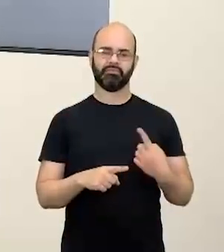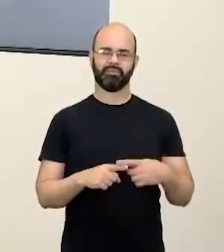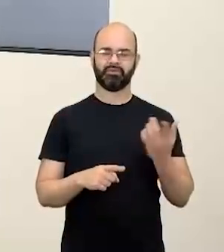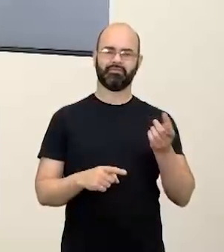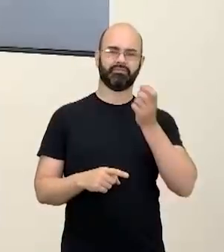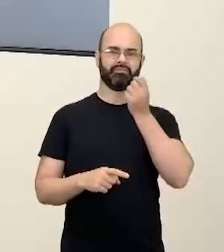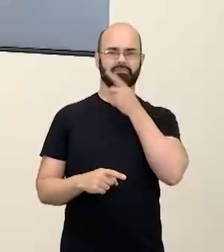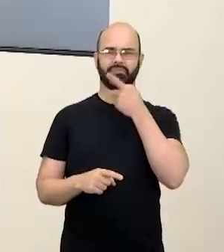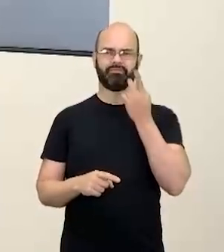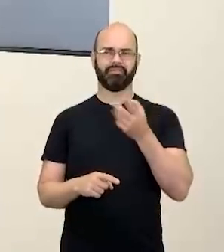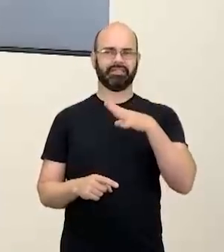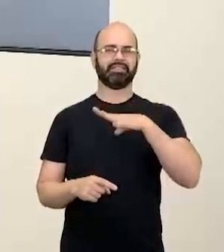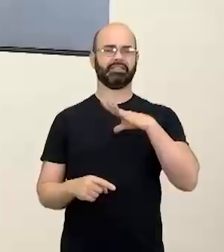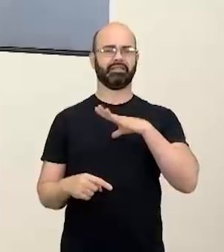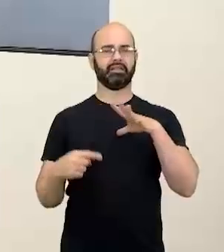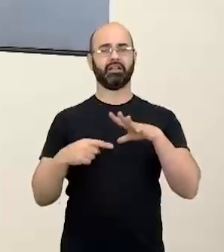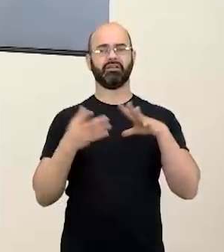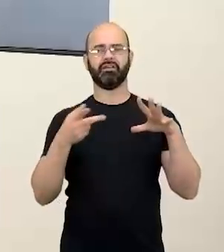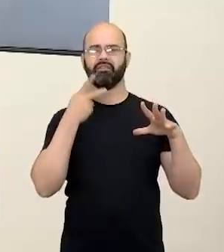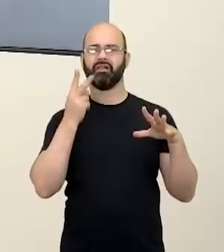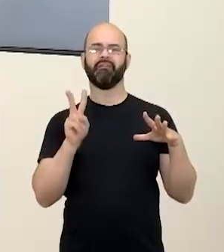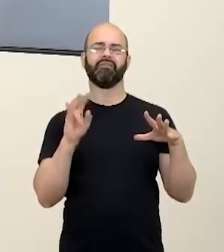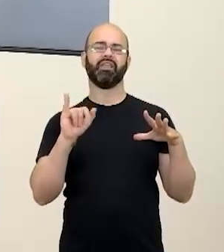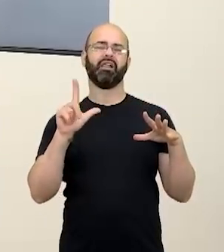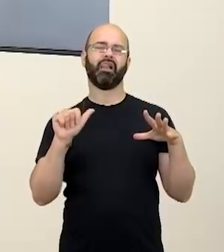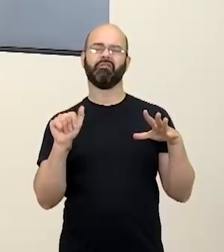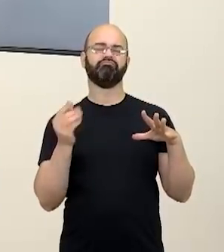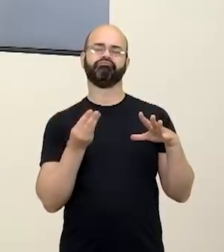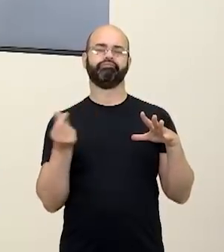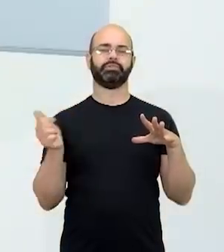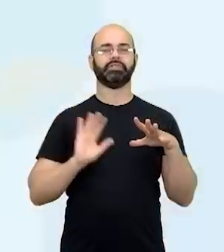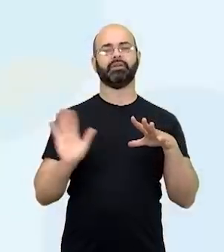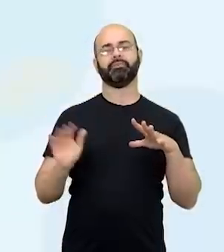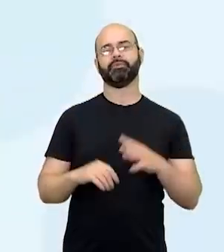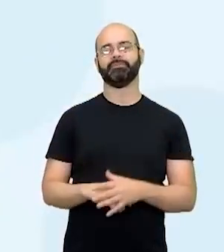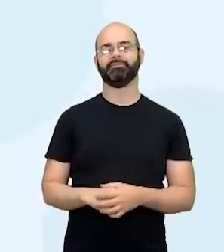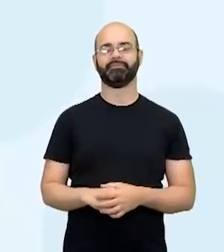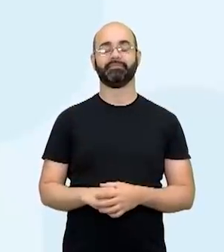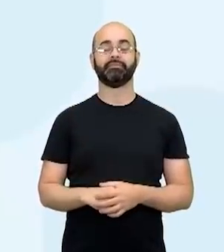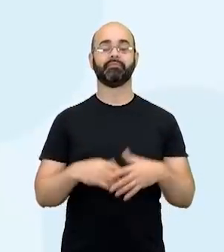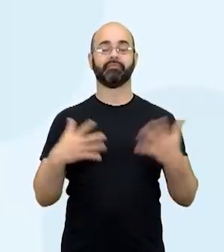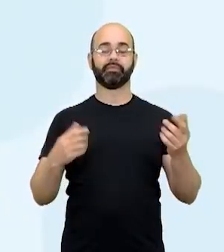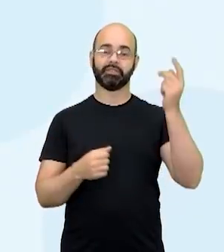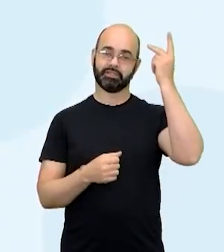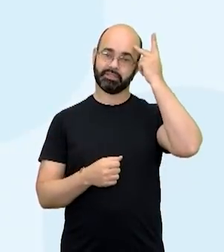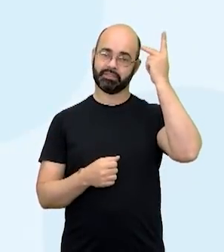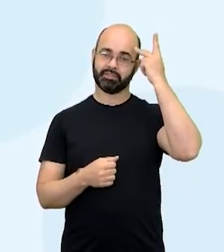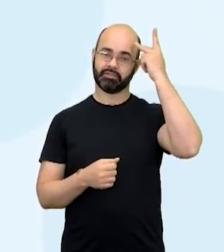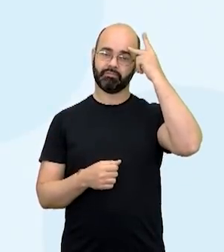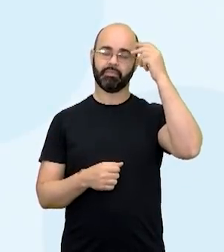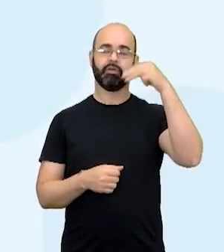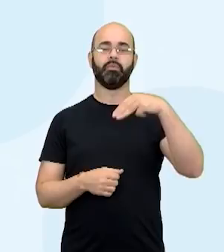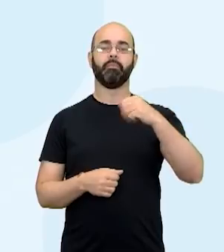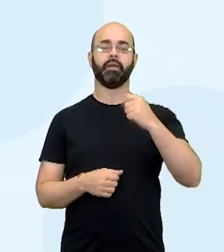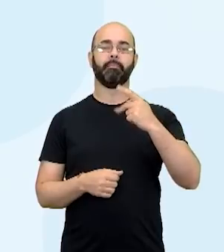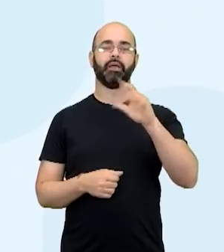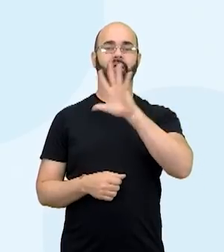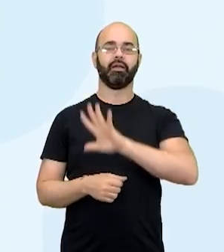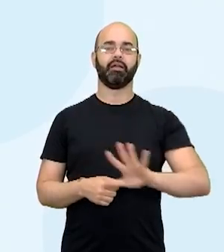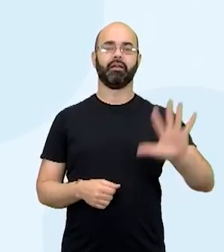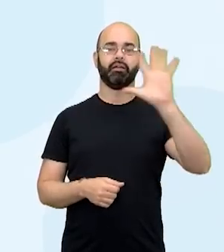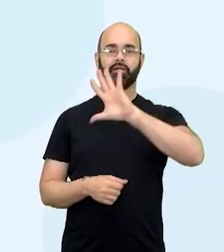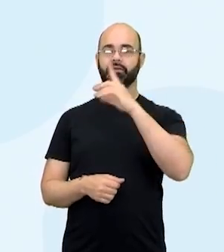chamar uma cidade de vila. Tá? Vamos lá para a próxima tela. E aí nós temos um mapa do estado de São Paulo, que